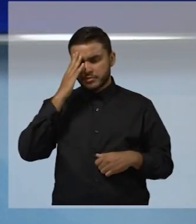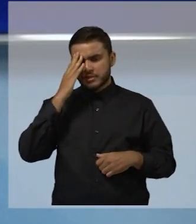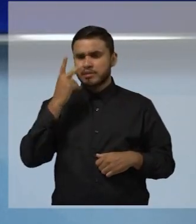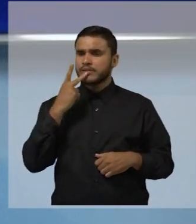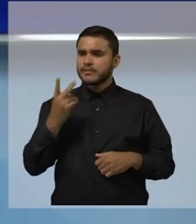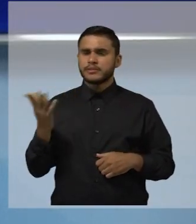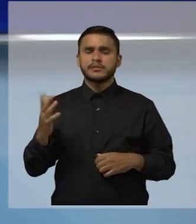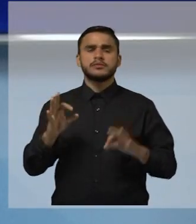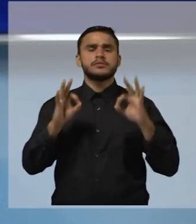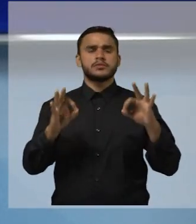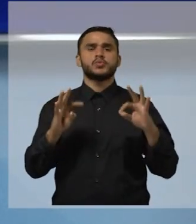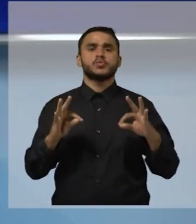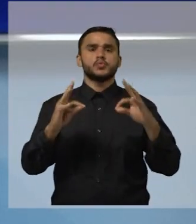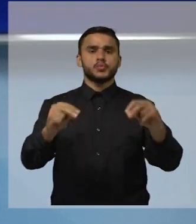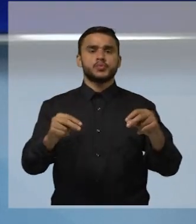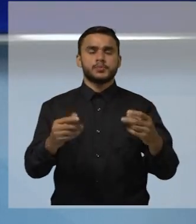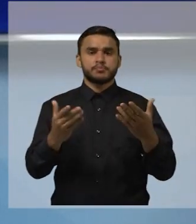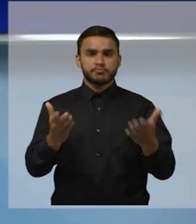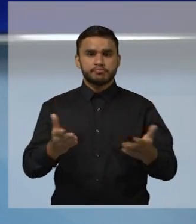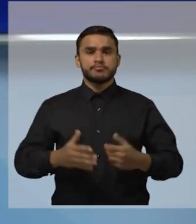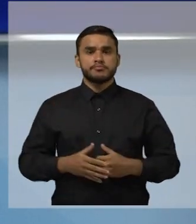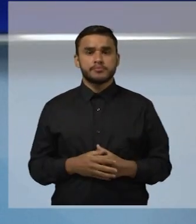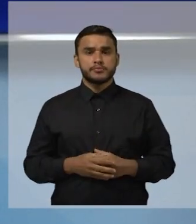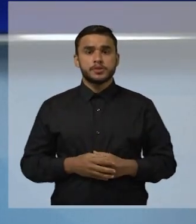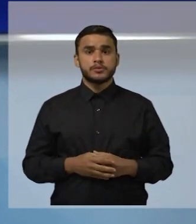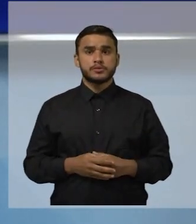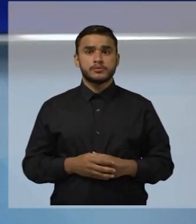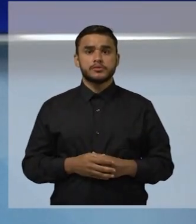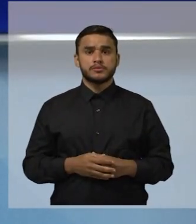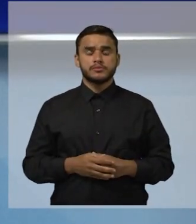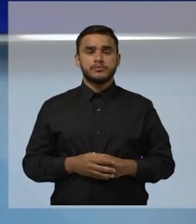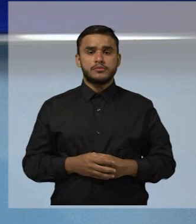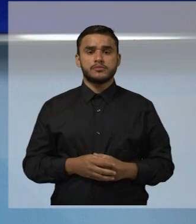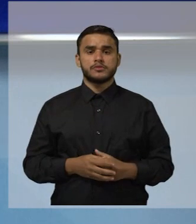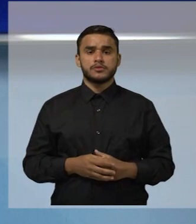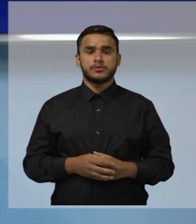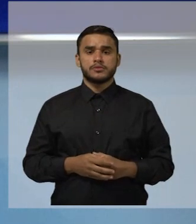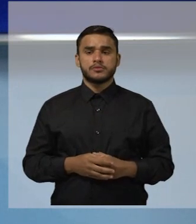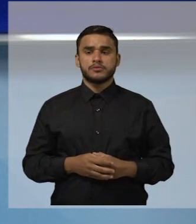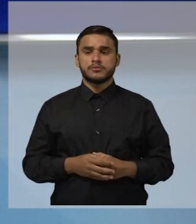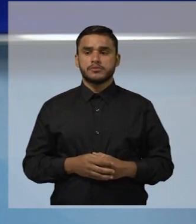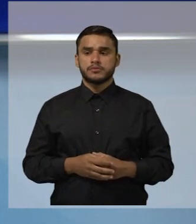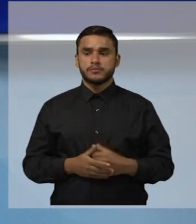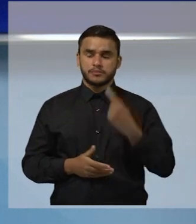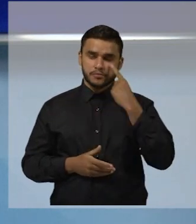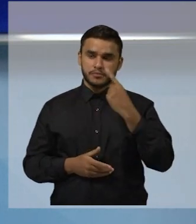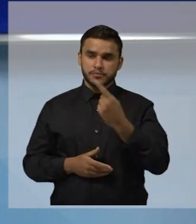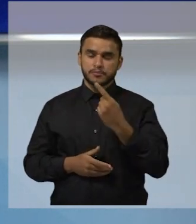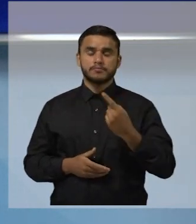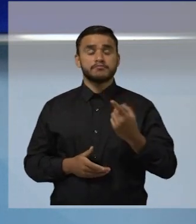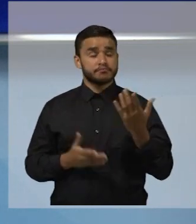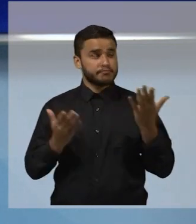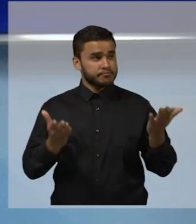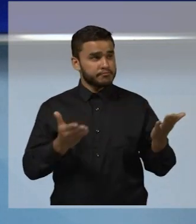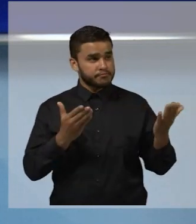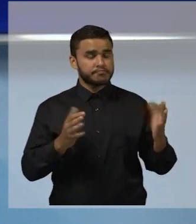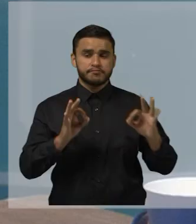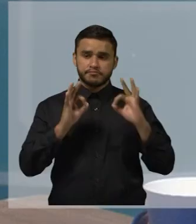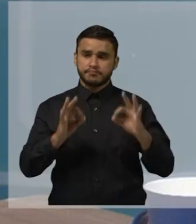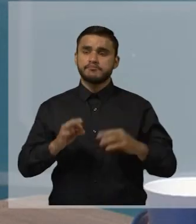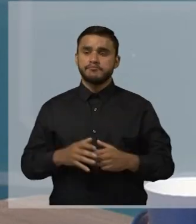semanalmente a partir das resoluções que eles tomam lá. Eu queria que você fizesse para nós aqui, para o nosso assinante, qual é a sua percepção?